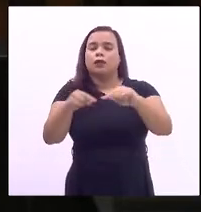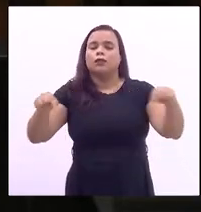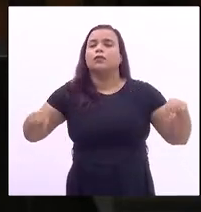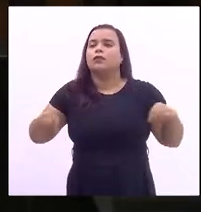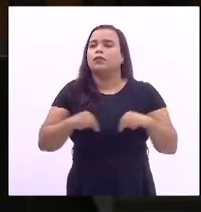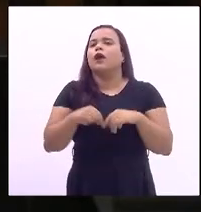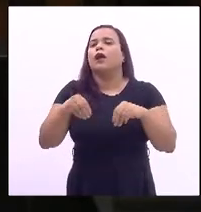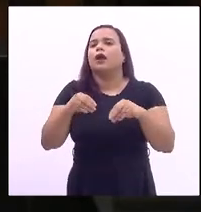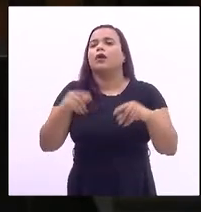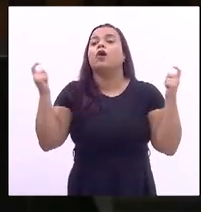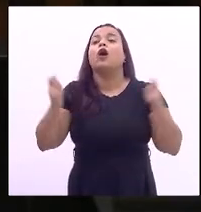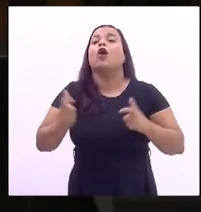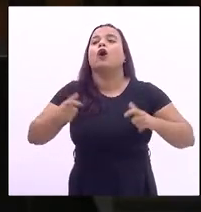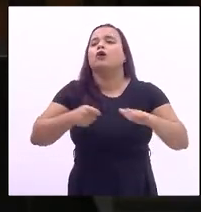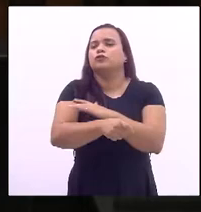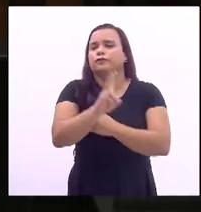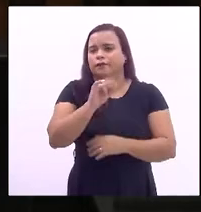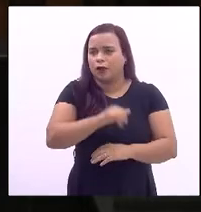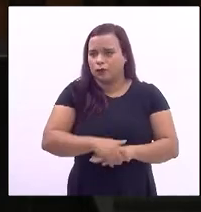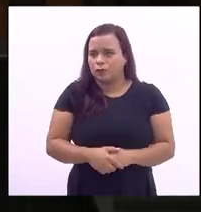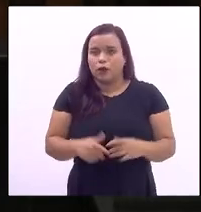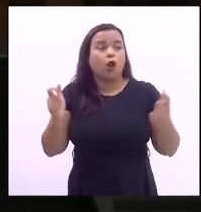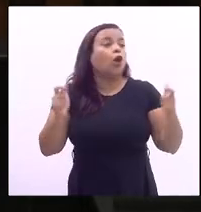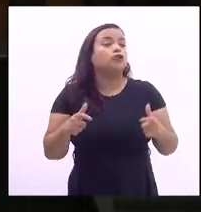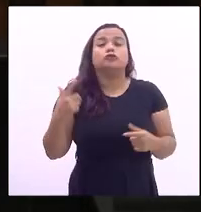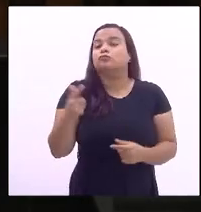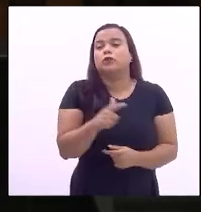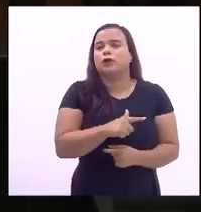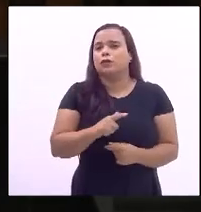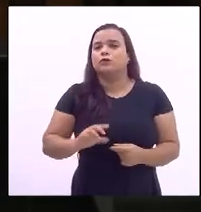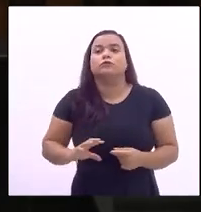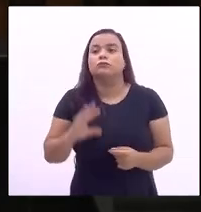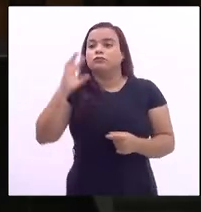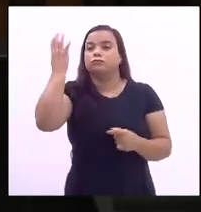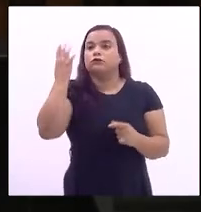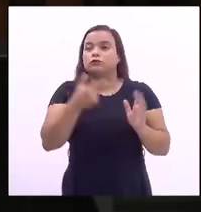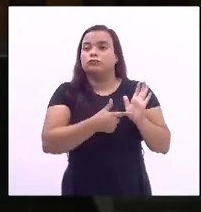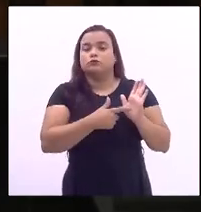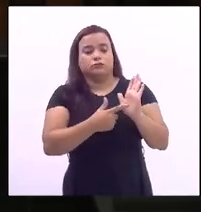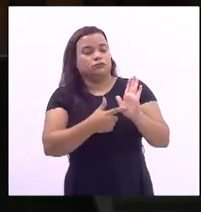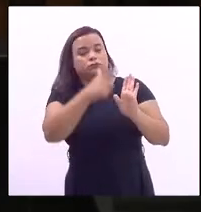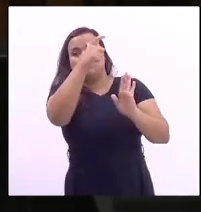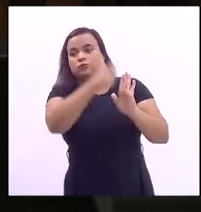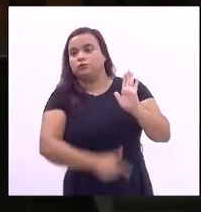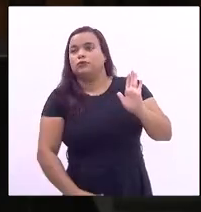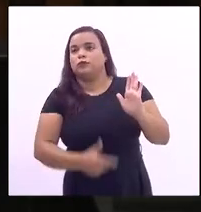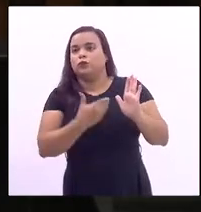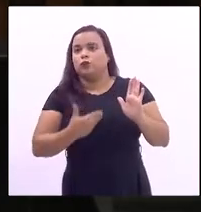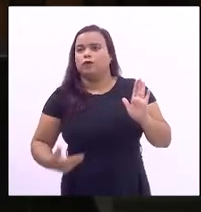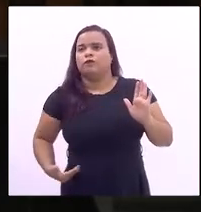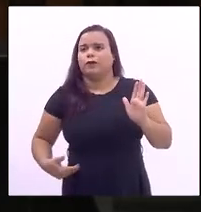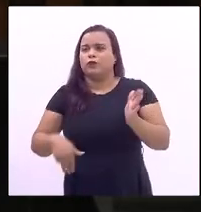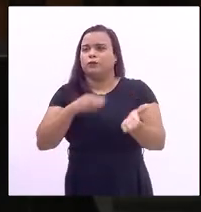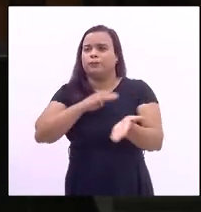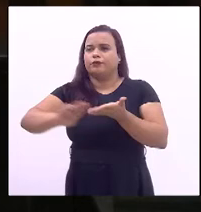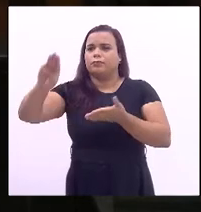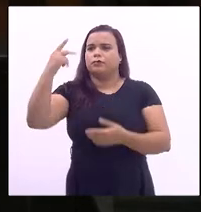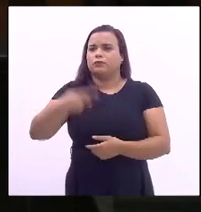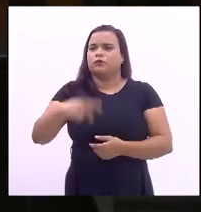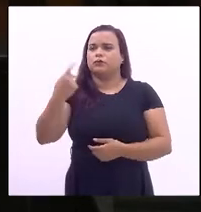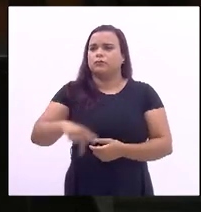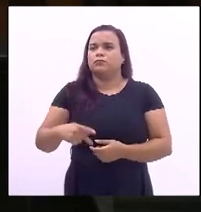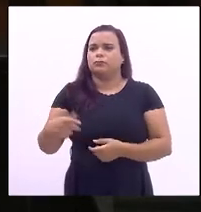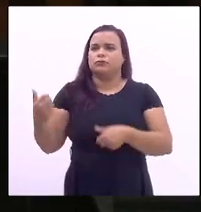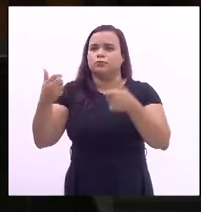onde investir E aí de repente eu vejo o governo mandar uma mensagem para essa casa